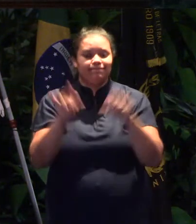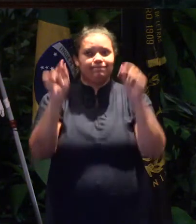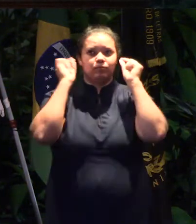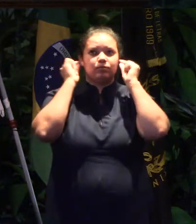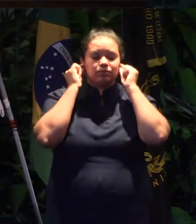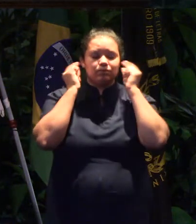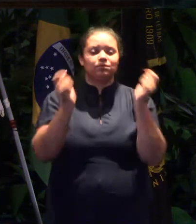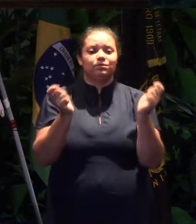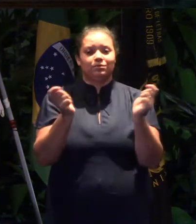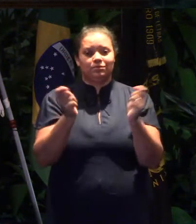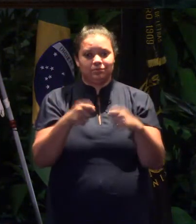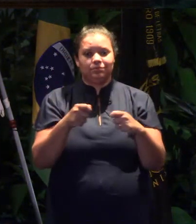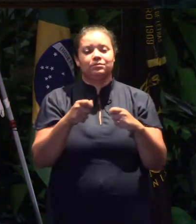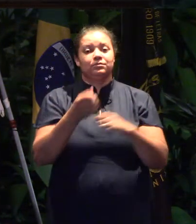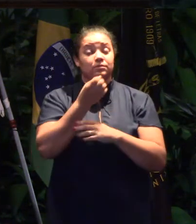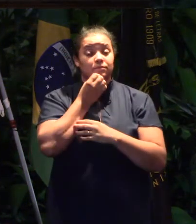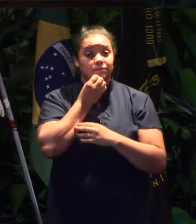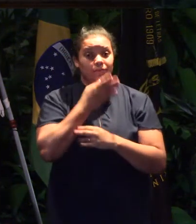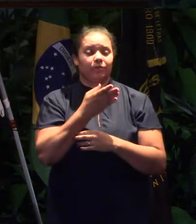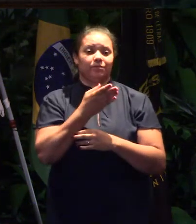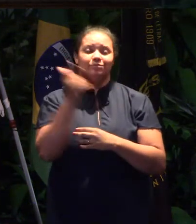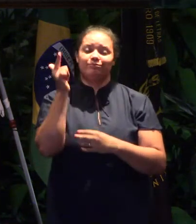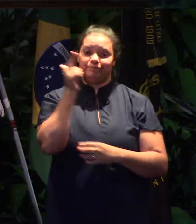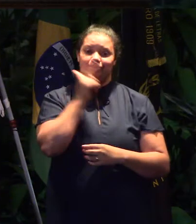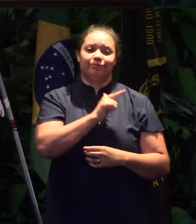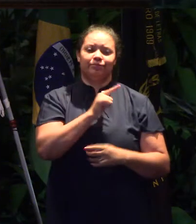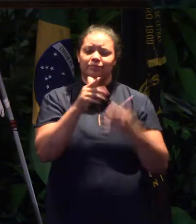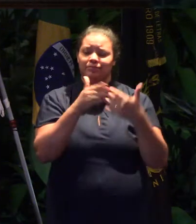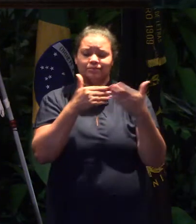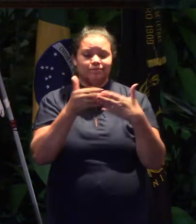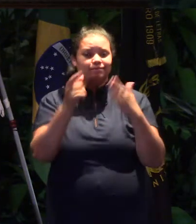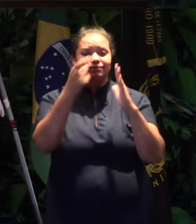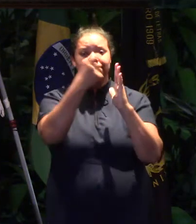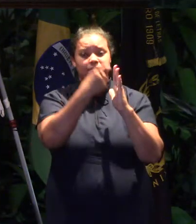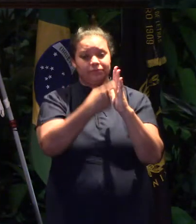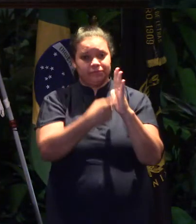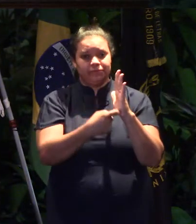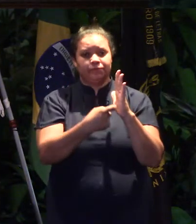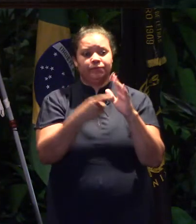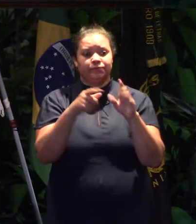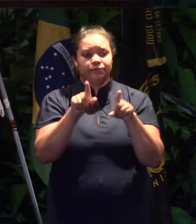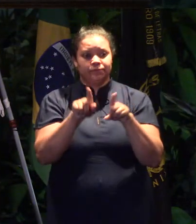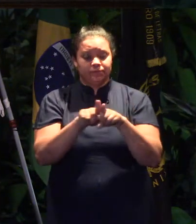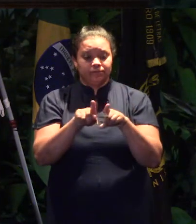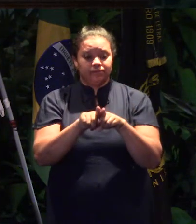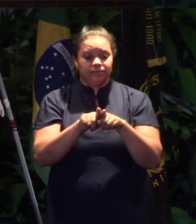acessíveis, tornaram virtualmente possível a leitura de qualquer texto. Isso sem falar